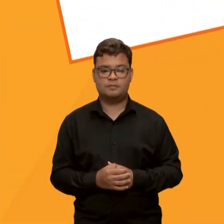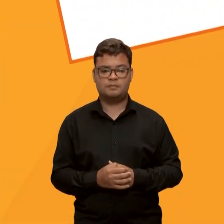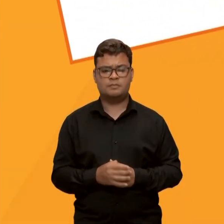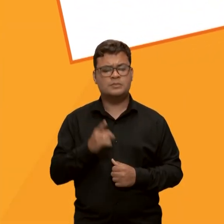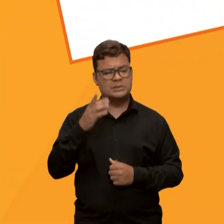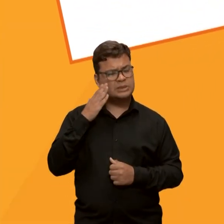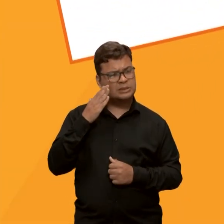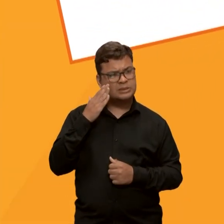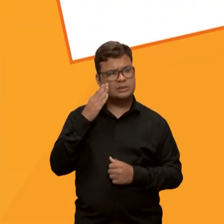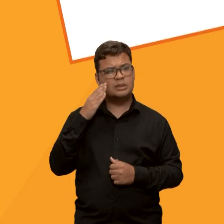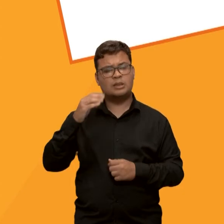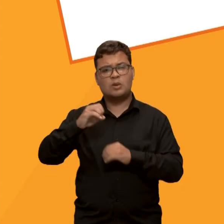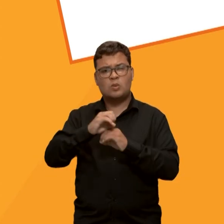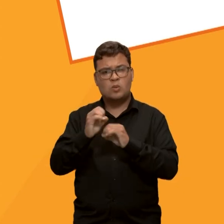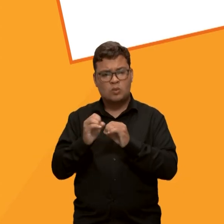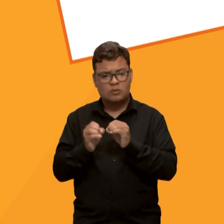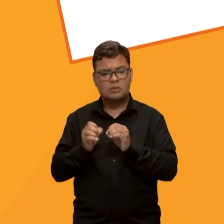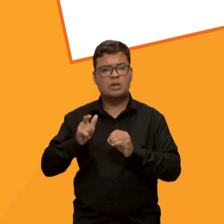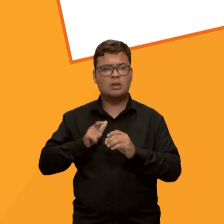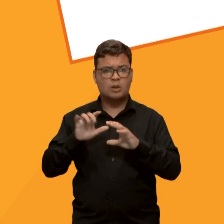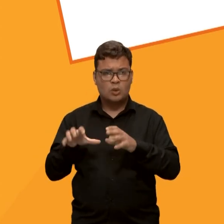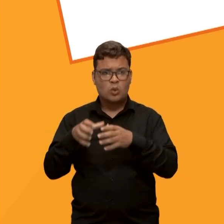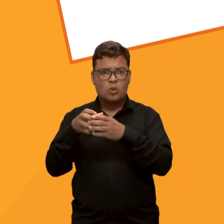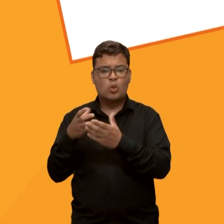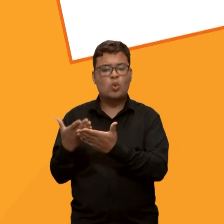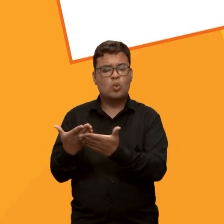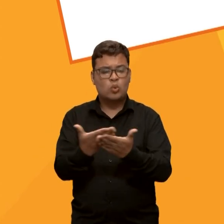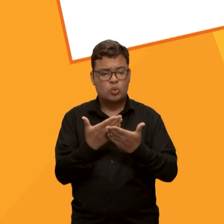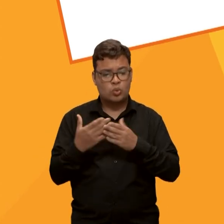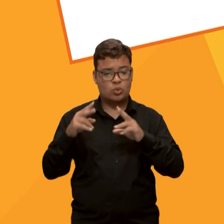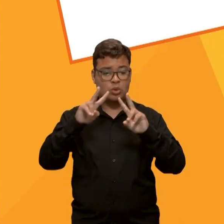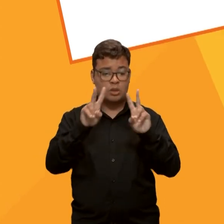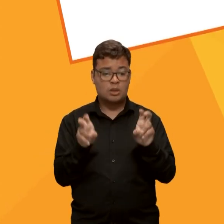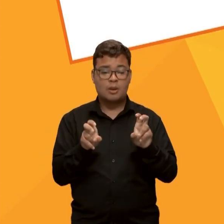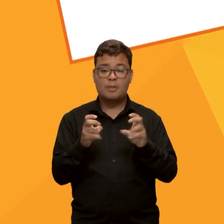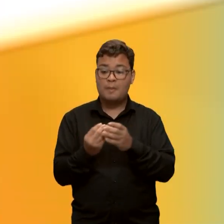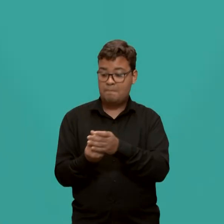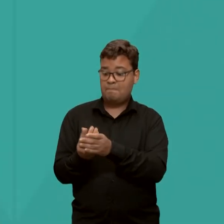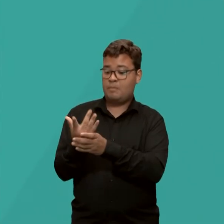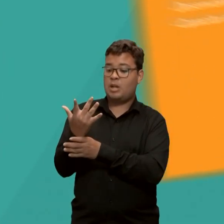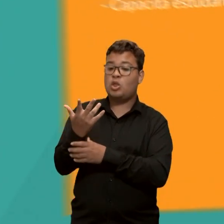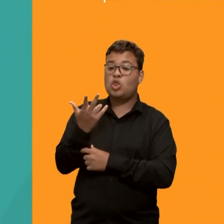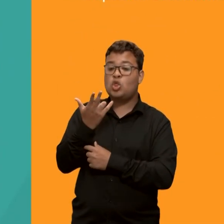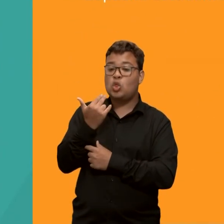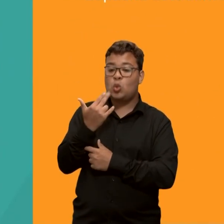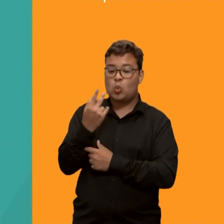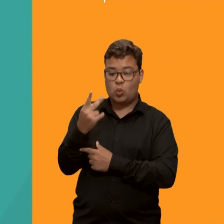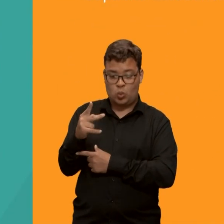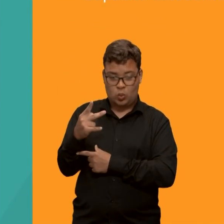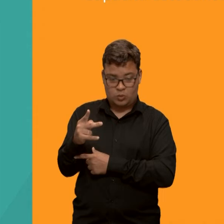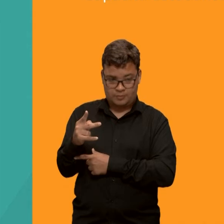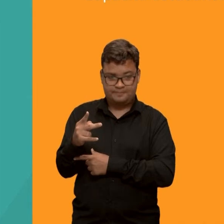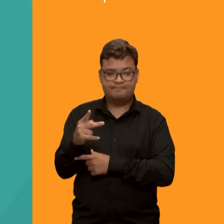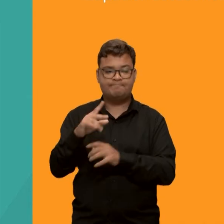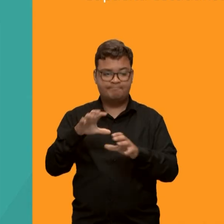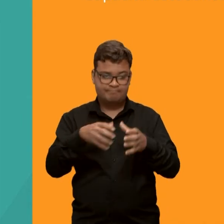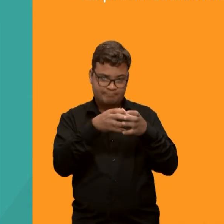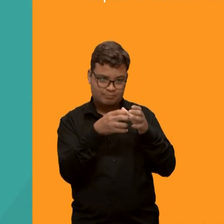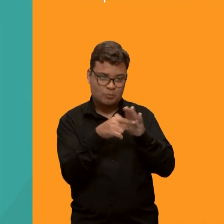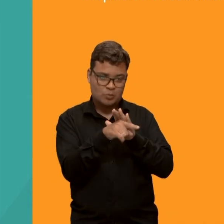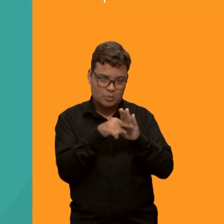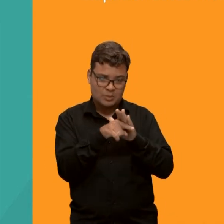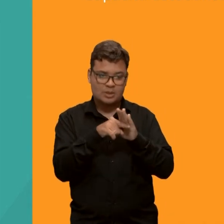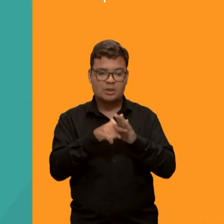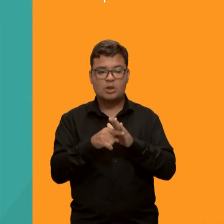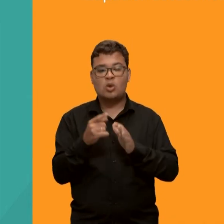Você sabia que a UFG possui um grupo de estudo sobre nutrição das plantas? O Grupo de Pesquisa em Nutrição Mineral